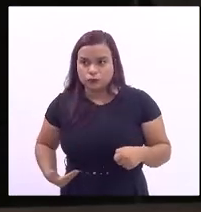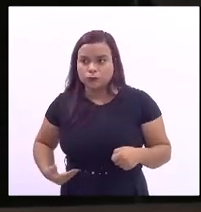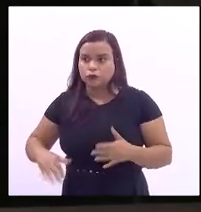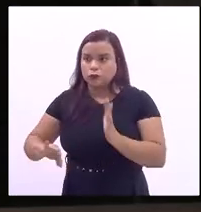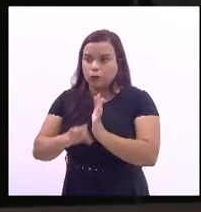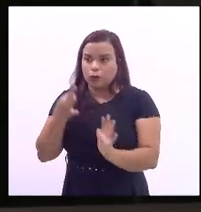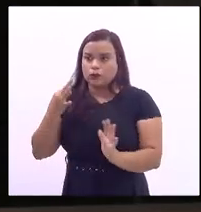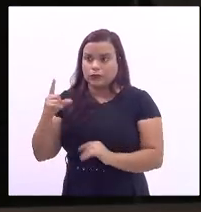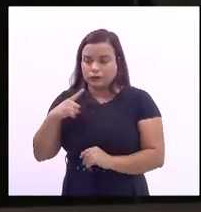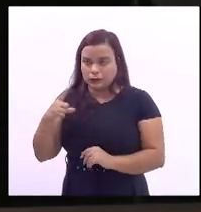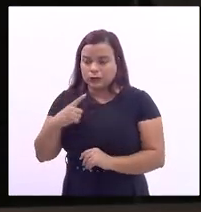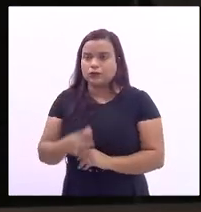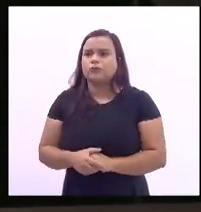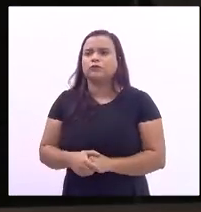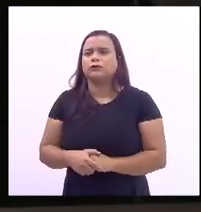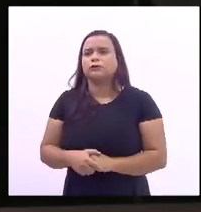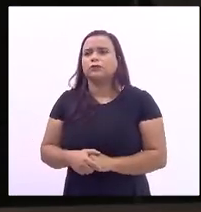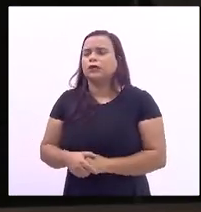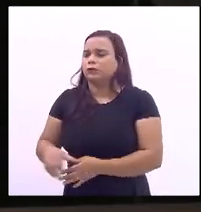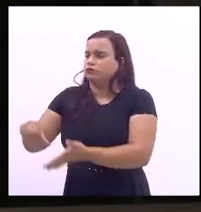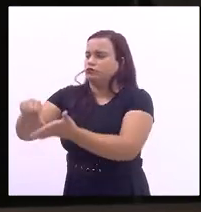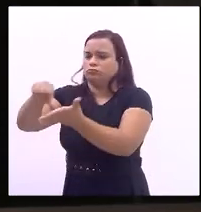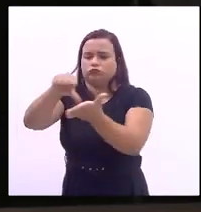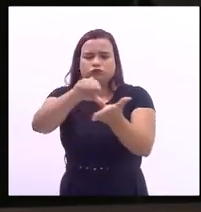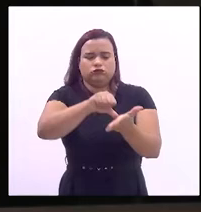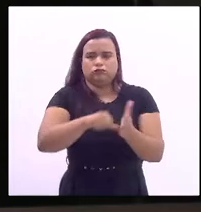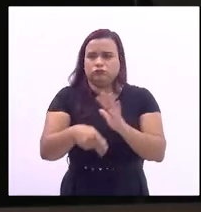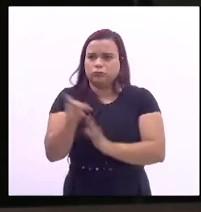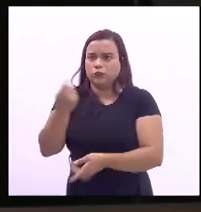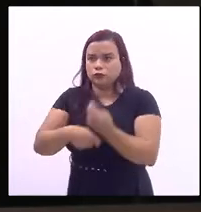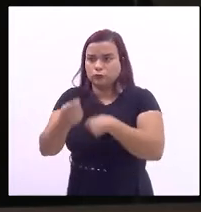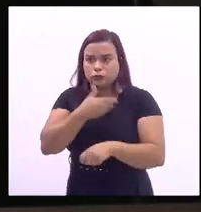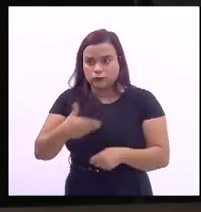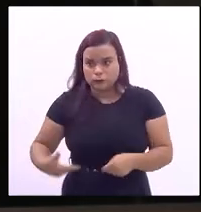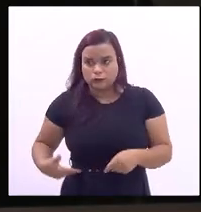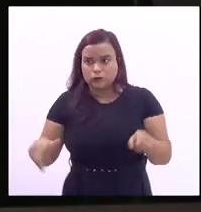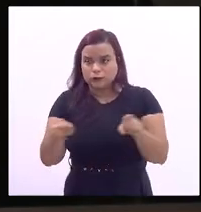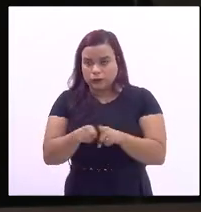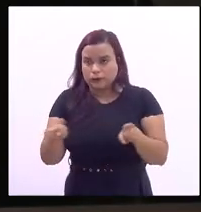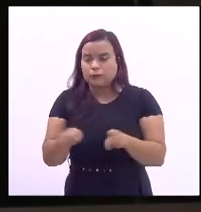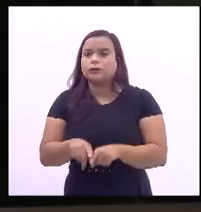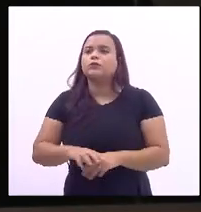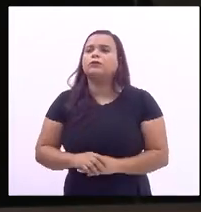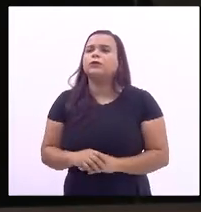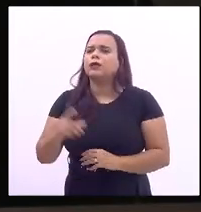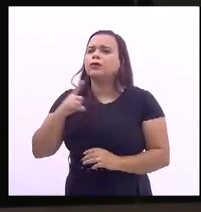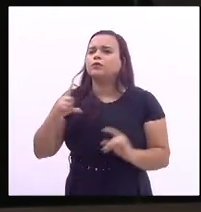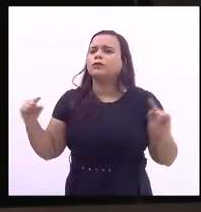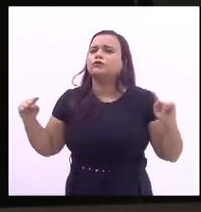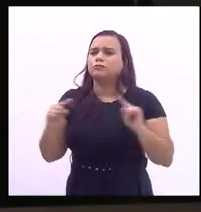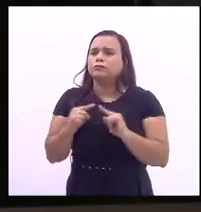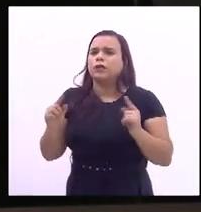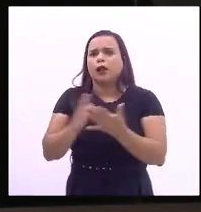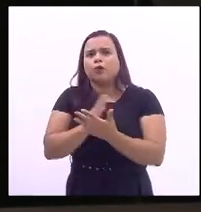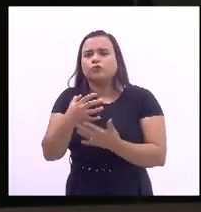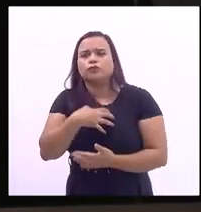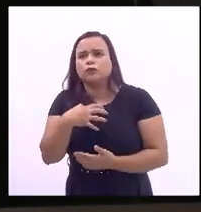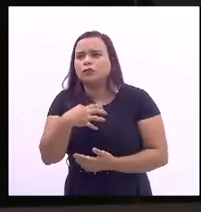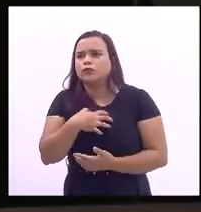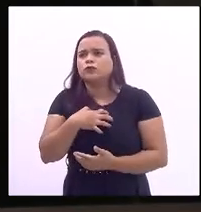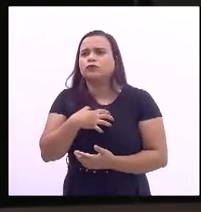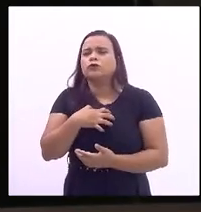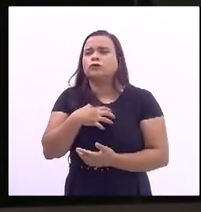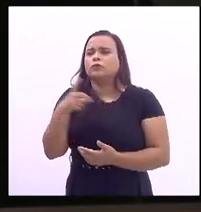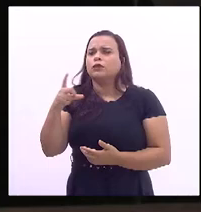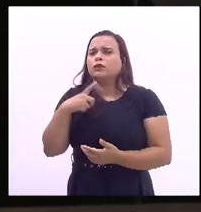contratados na e órgãos diretos da administração pública e que tenham de alguma maneira né